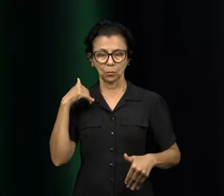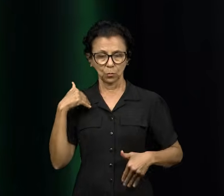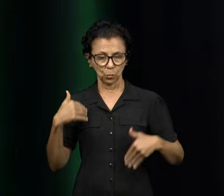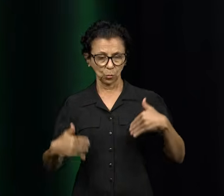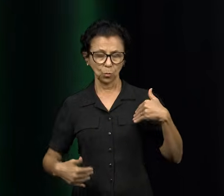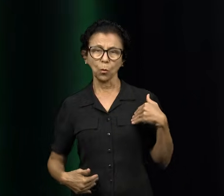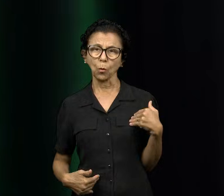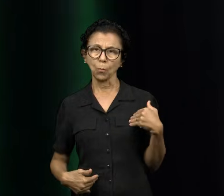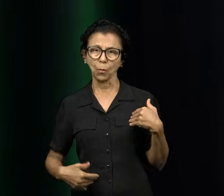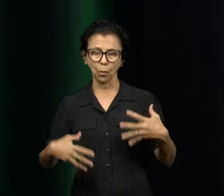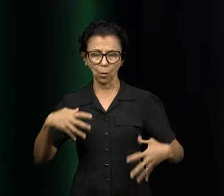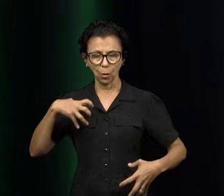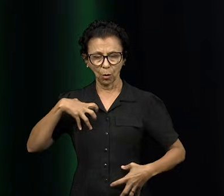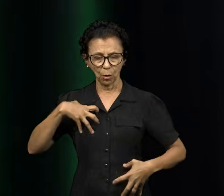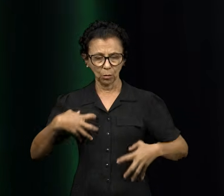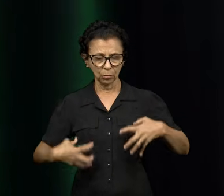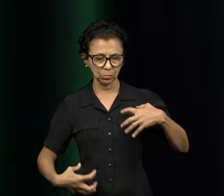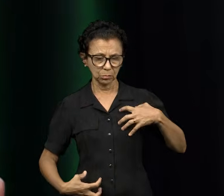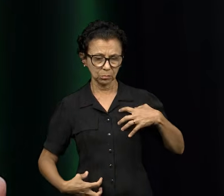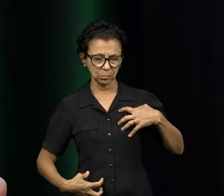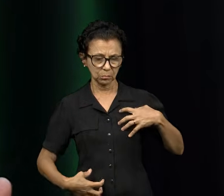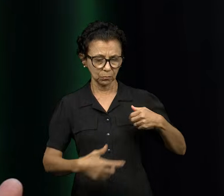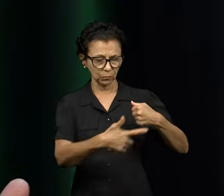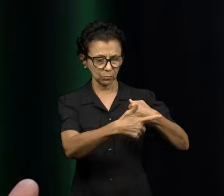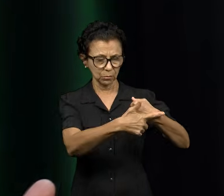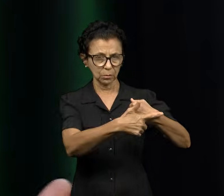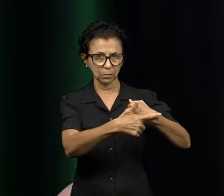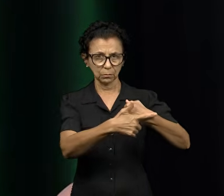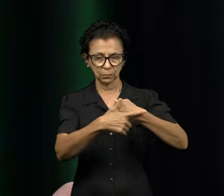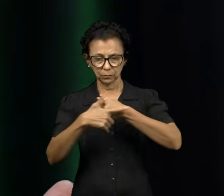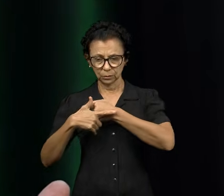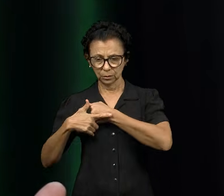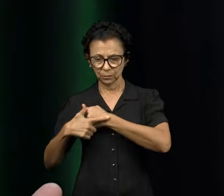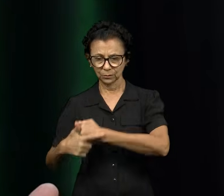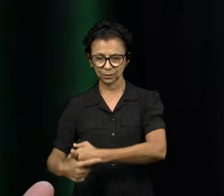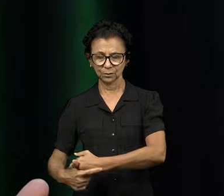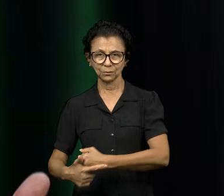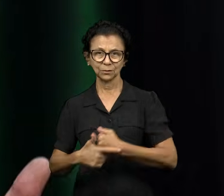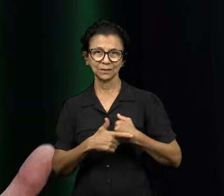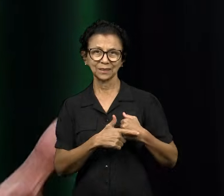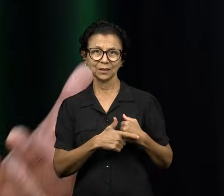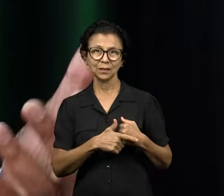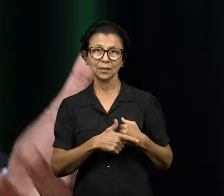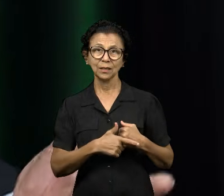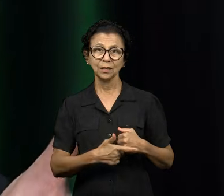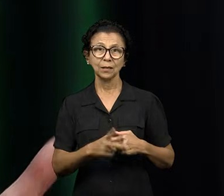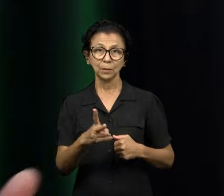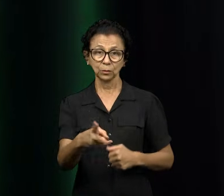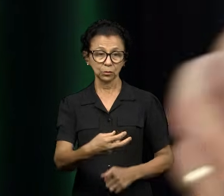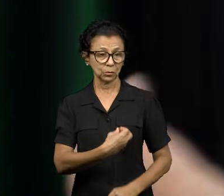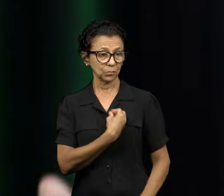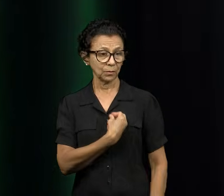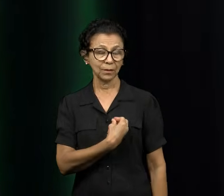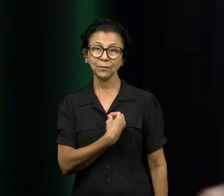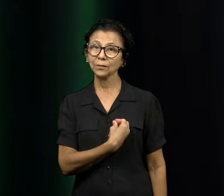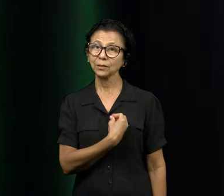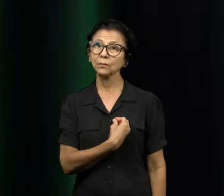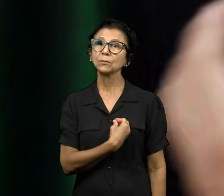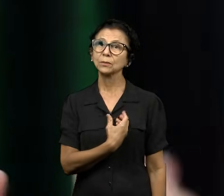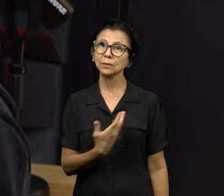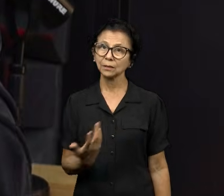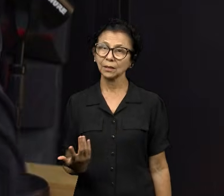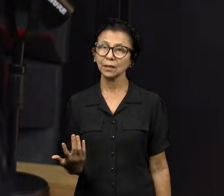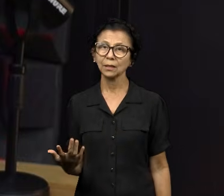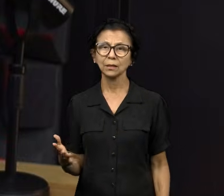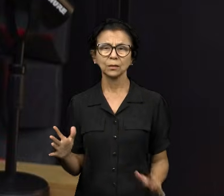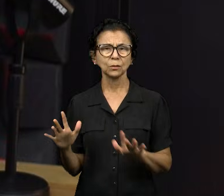é um conjunto de membros que trabalham em função da vida, né? da sobrevivência. Toda uma